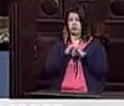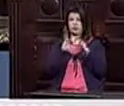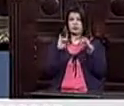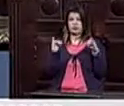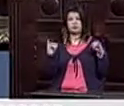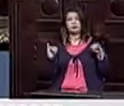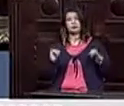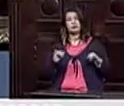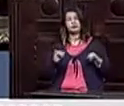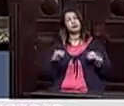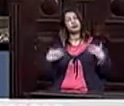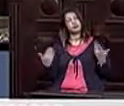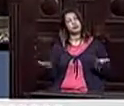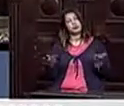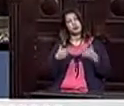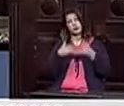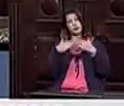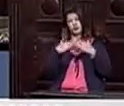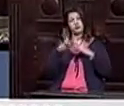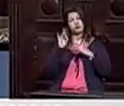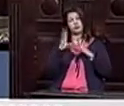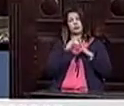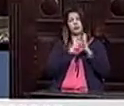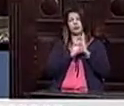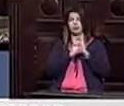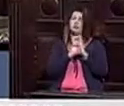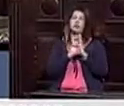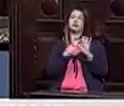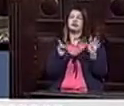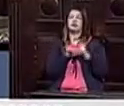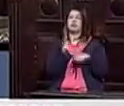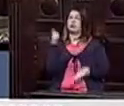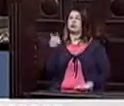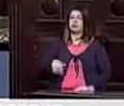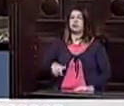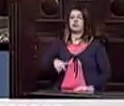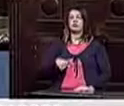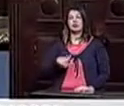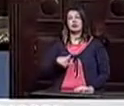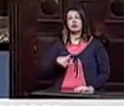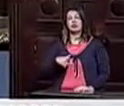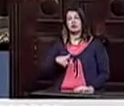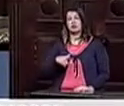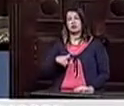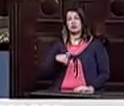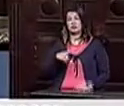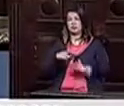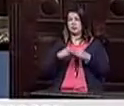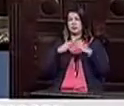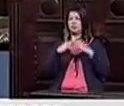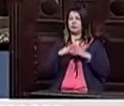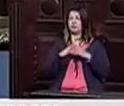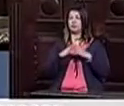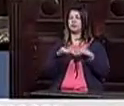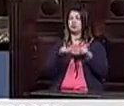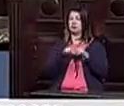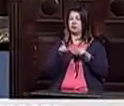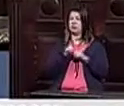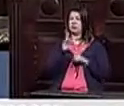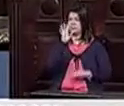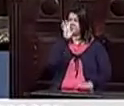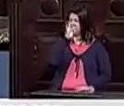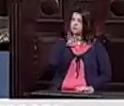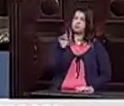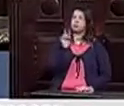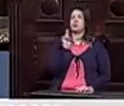divulgados. Esse é o pedido dessa emenda e, mais uma vez, insistimos e teimamos, não só